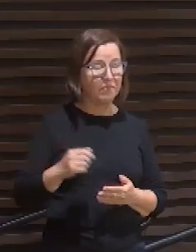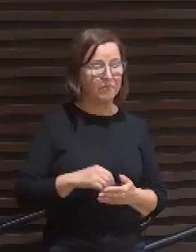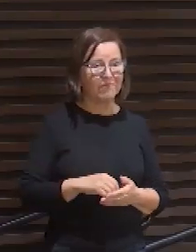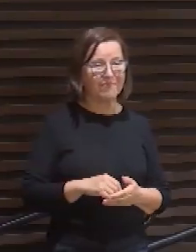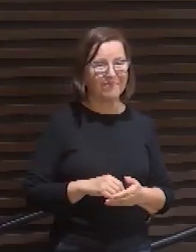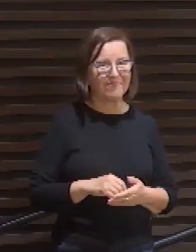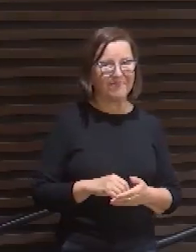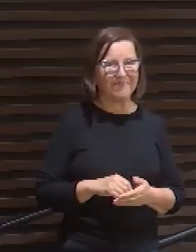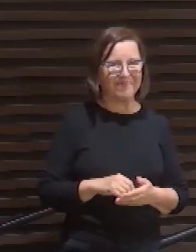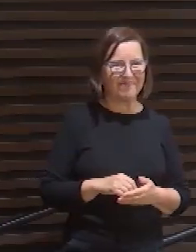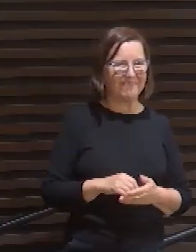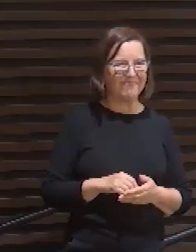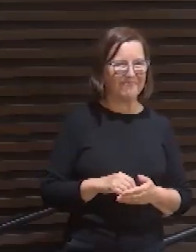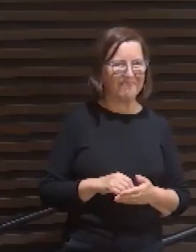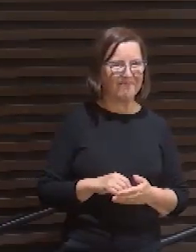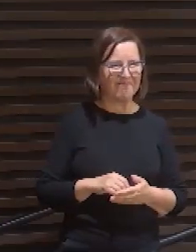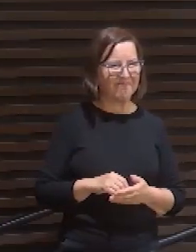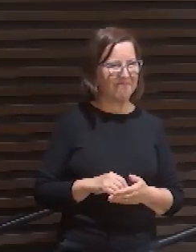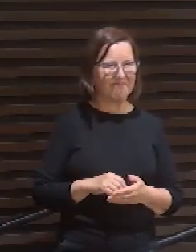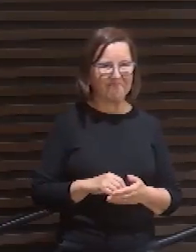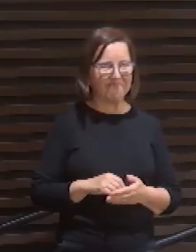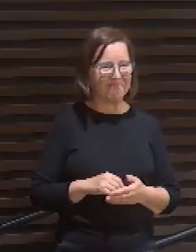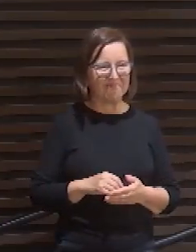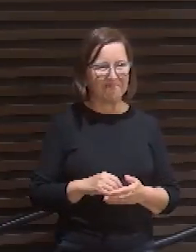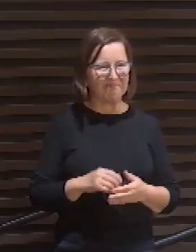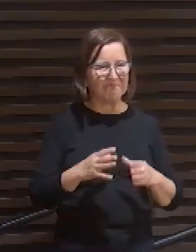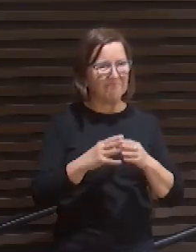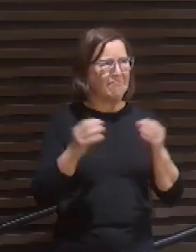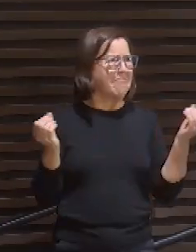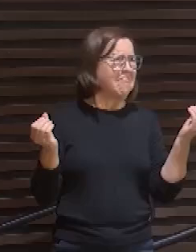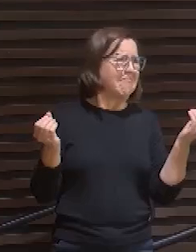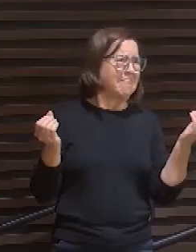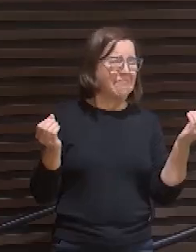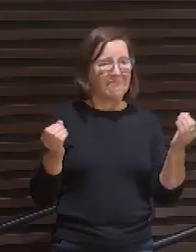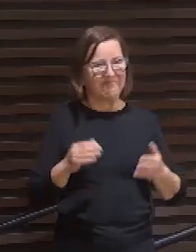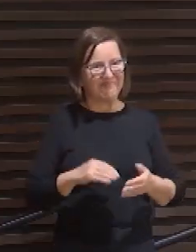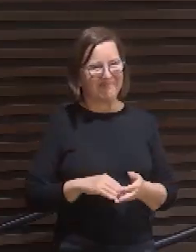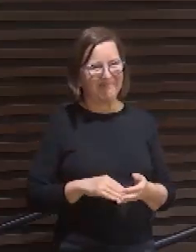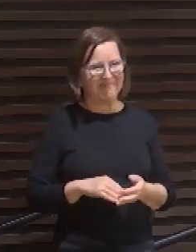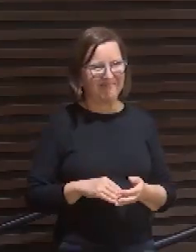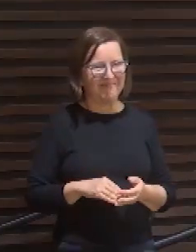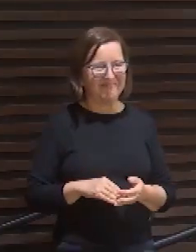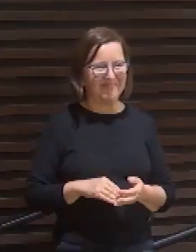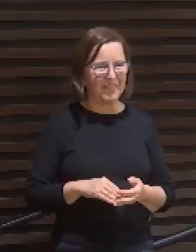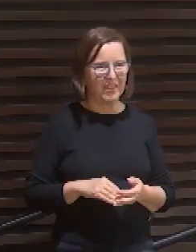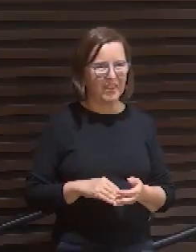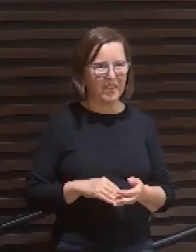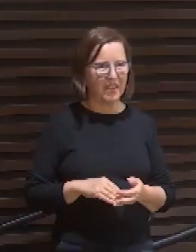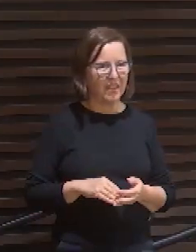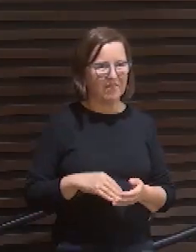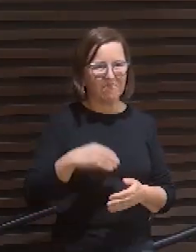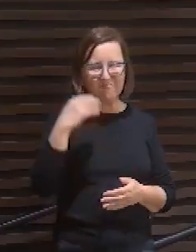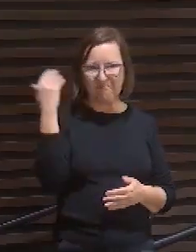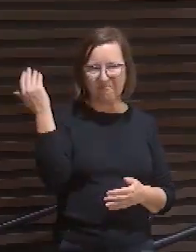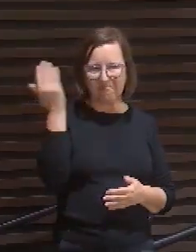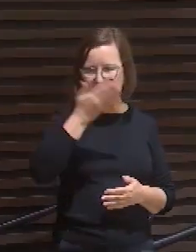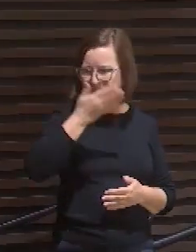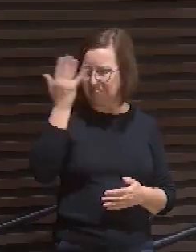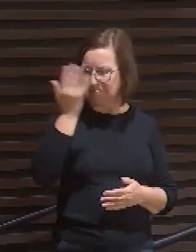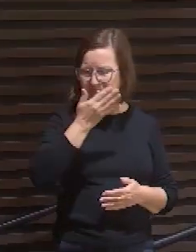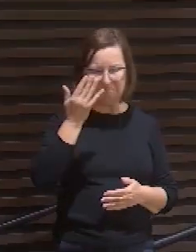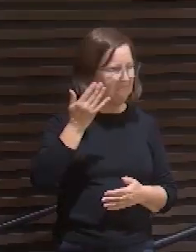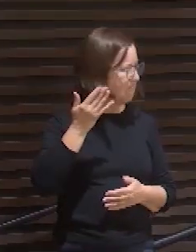escafedido, tinha virado fumaça. O menino sumiu, o menino